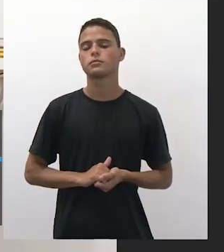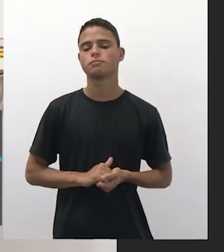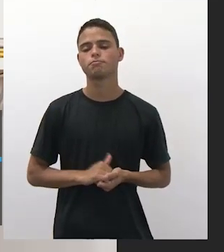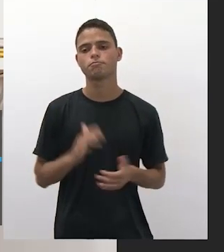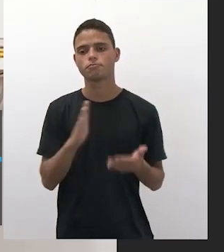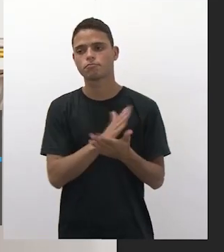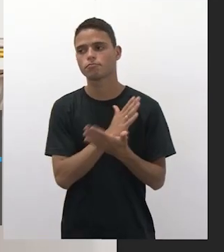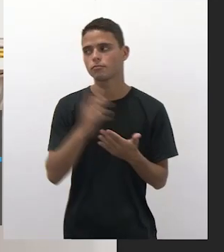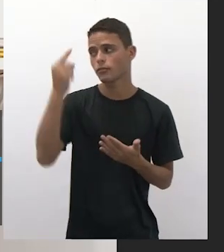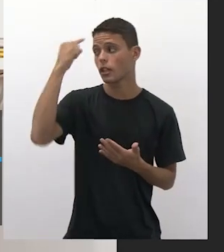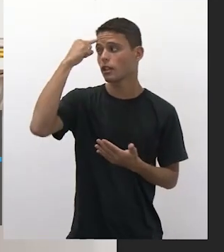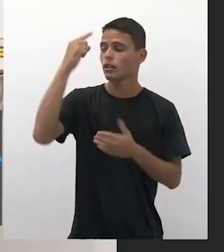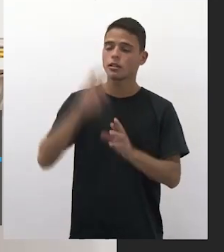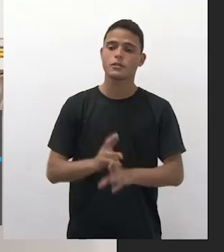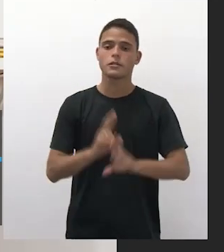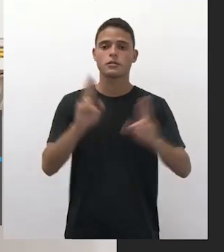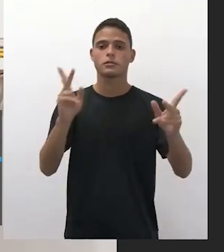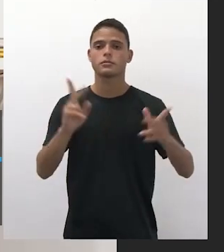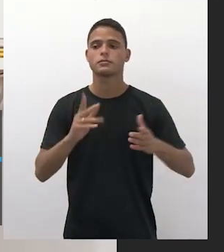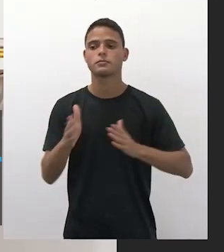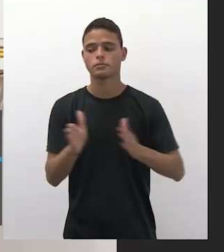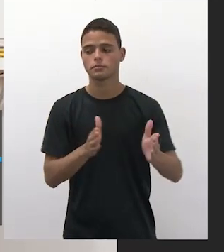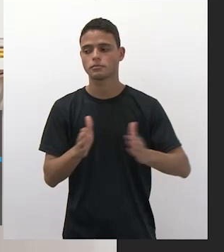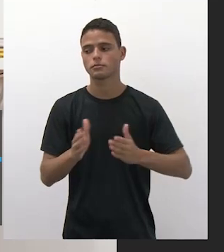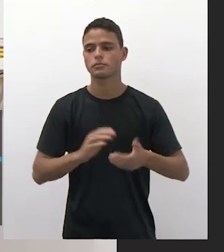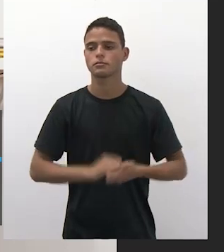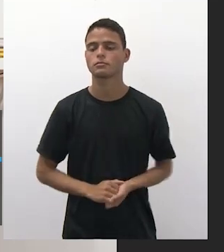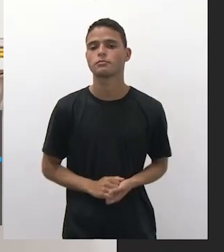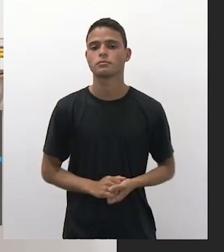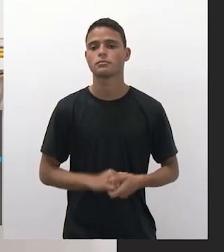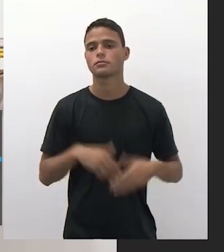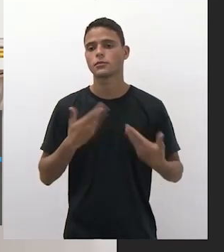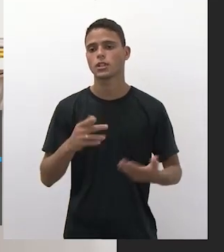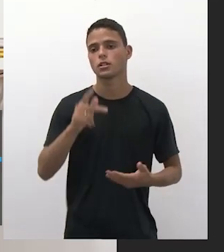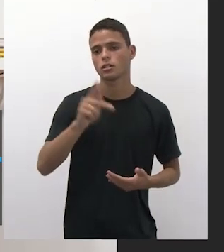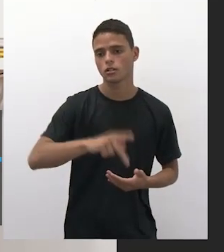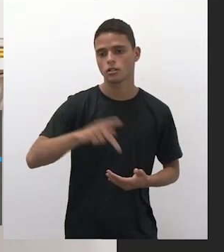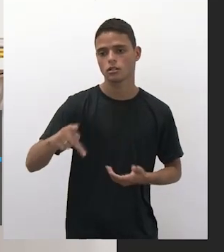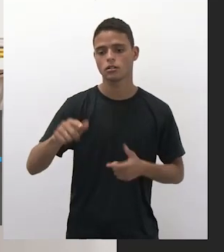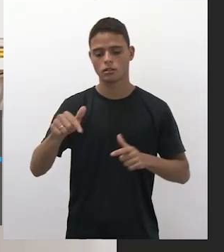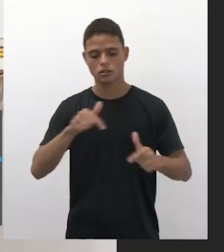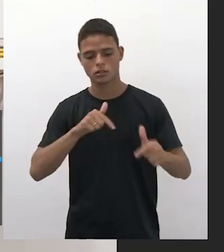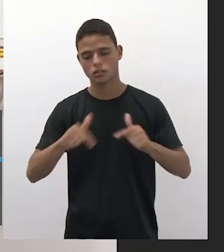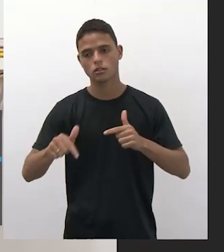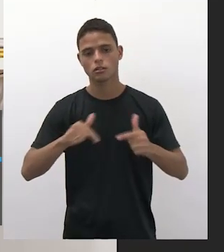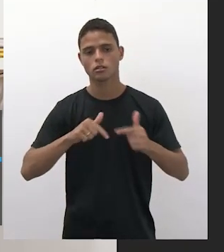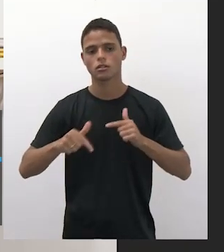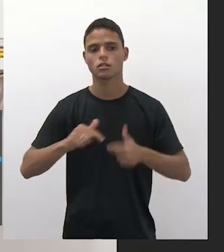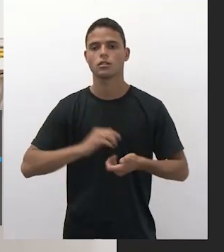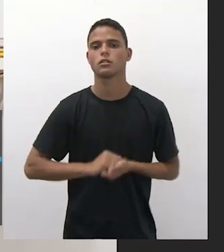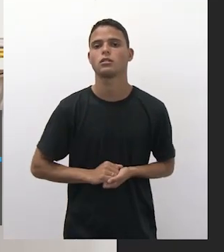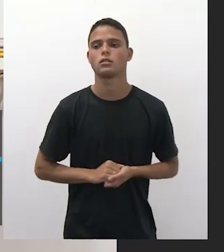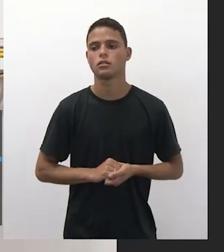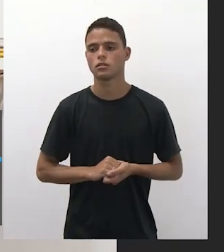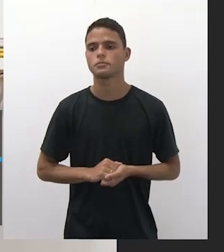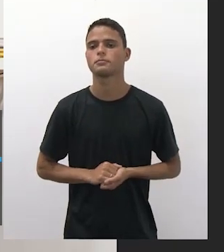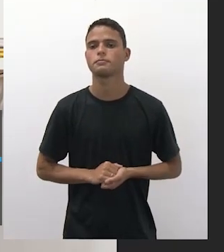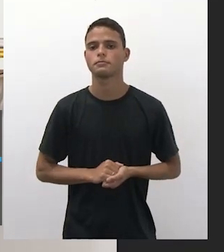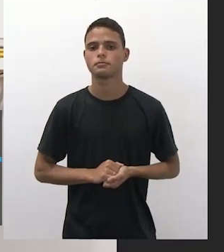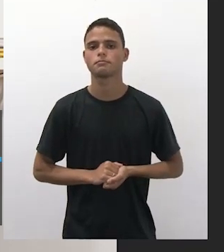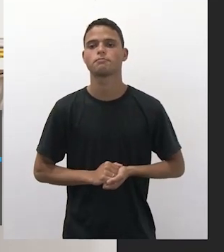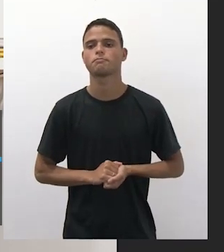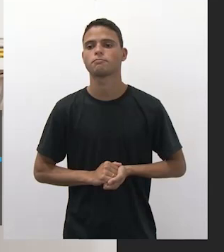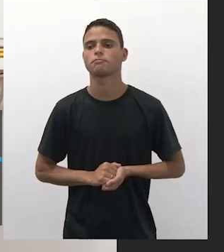aí daquela época, essa professora, ela trabalhou com a gente de uma